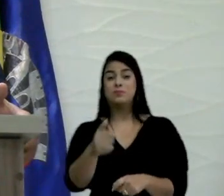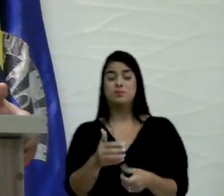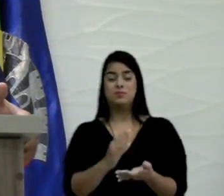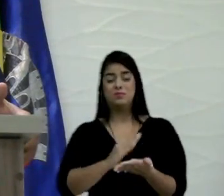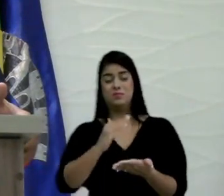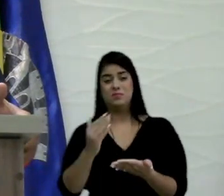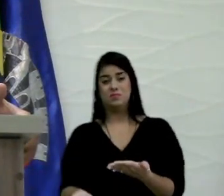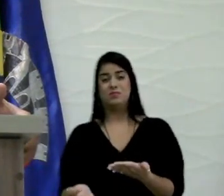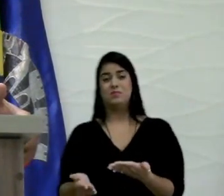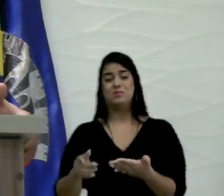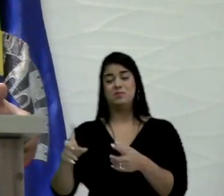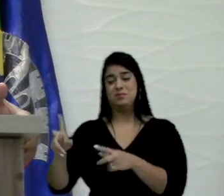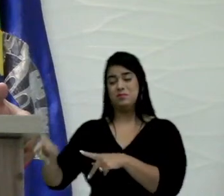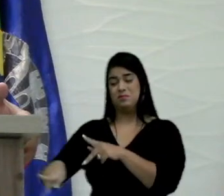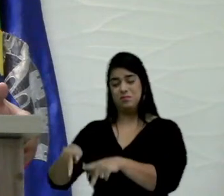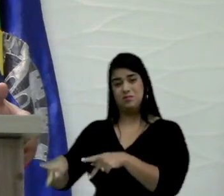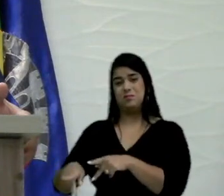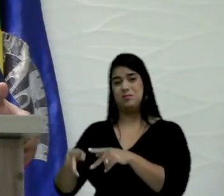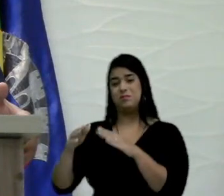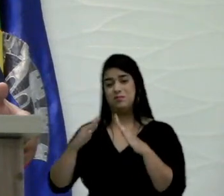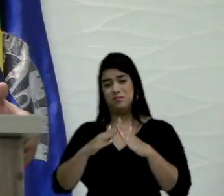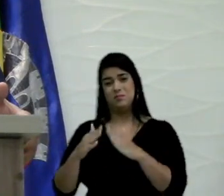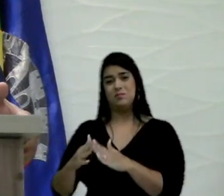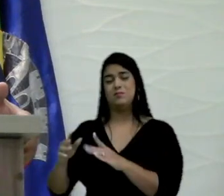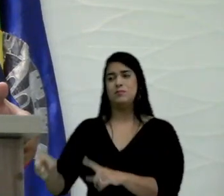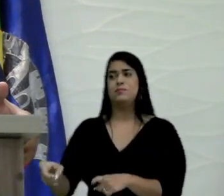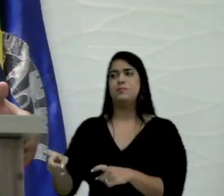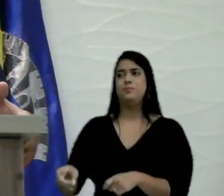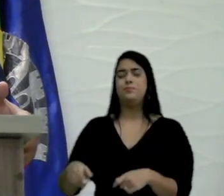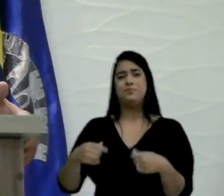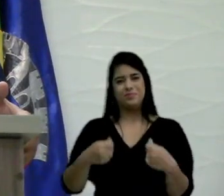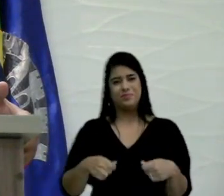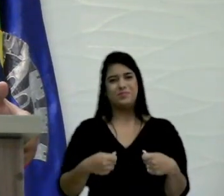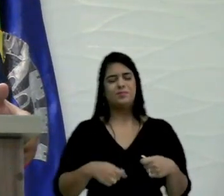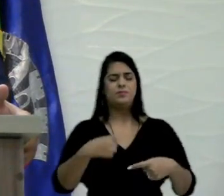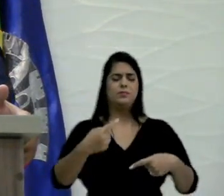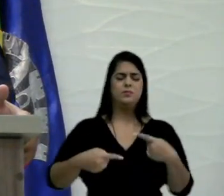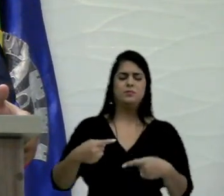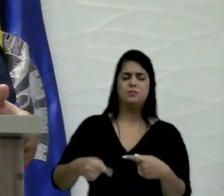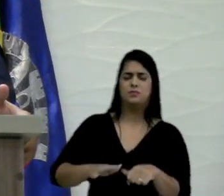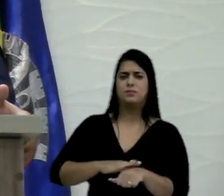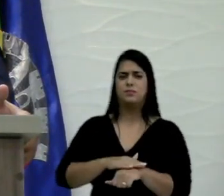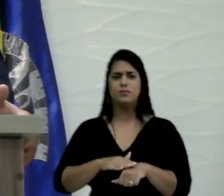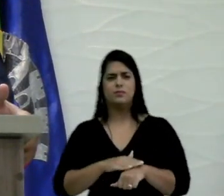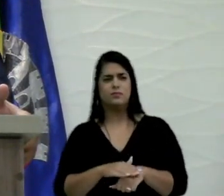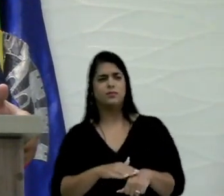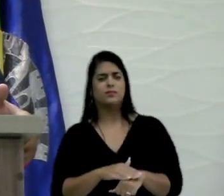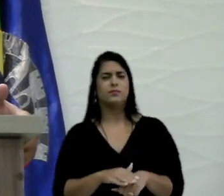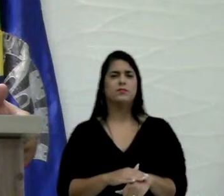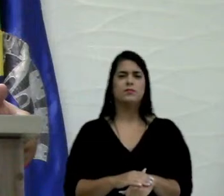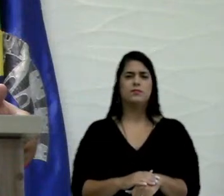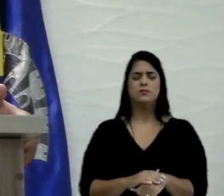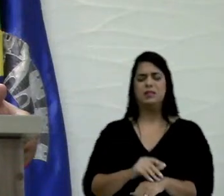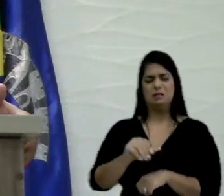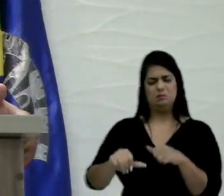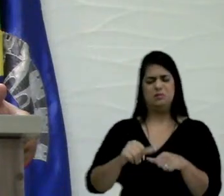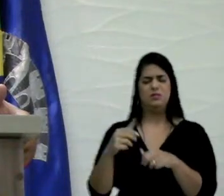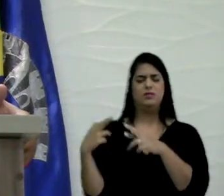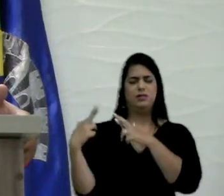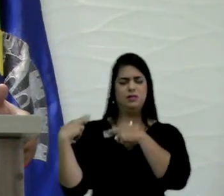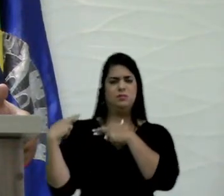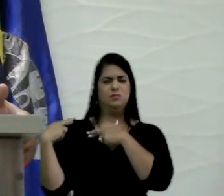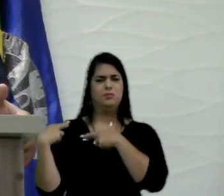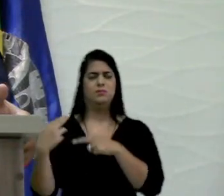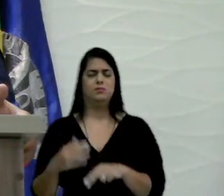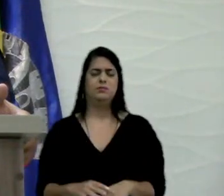nosso povo reside na zona rural Então é isso que a gente precisa de utir levantar essa bandeira pra gente não est tirando competência de quem tem e colocando